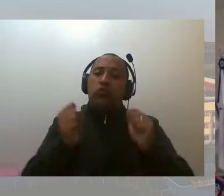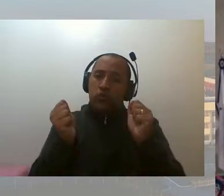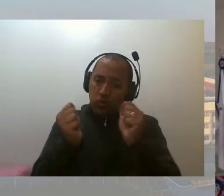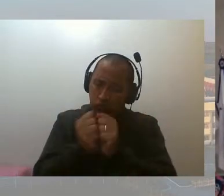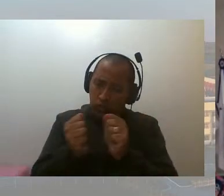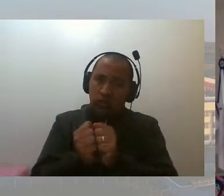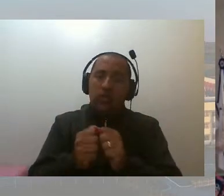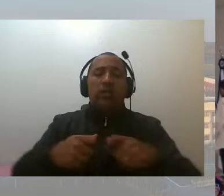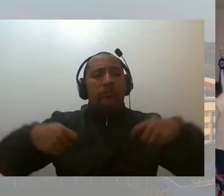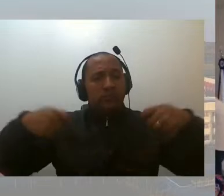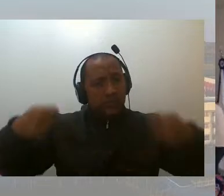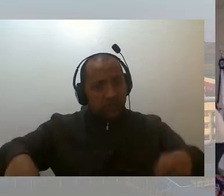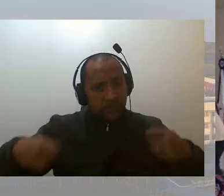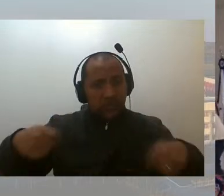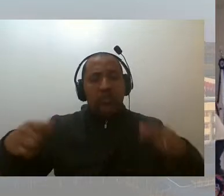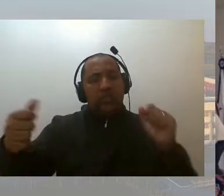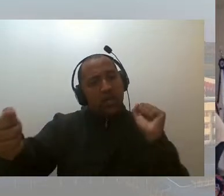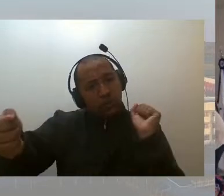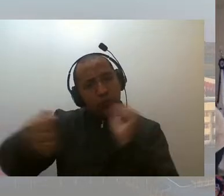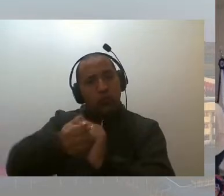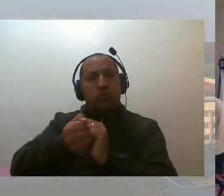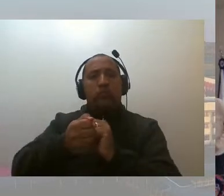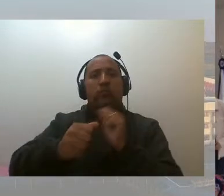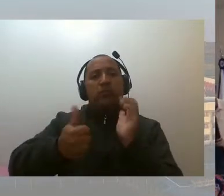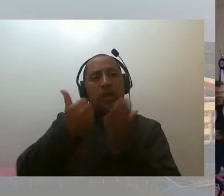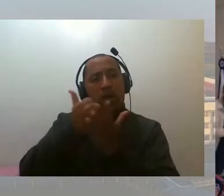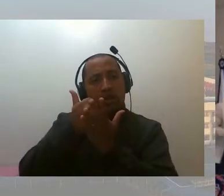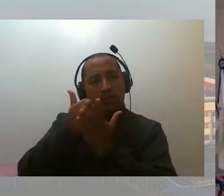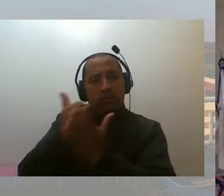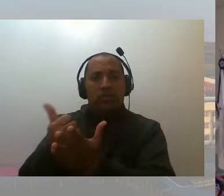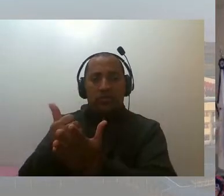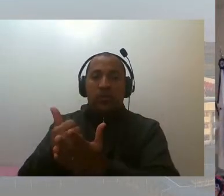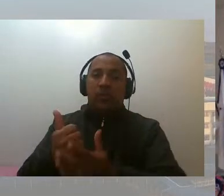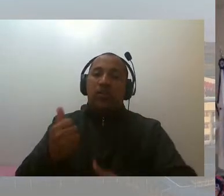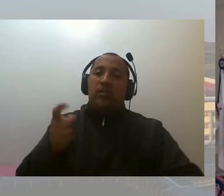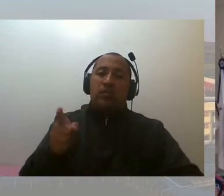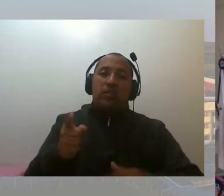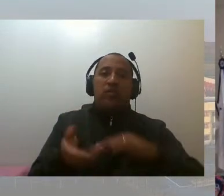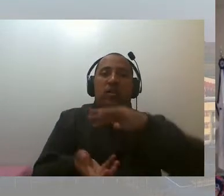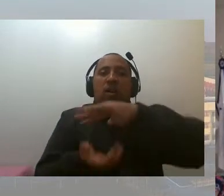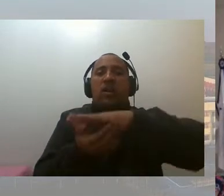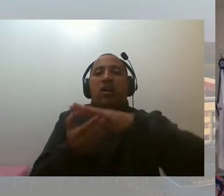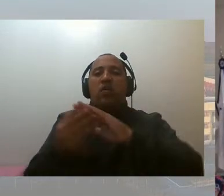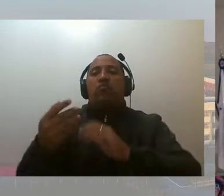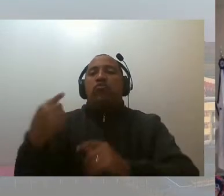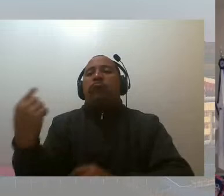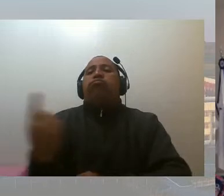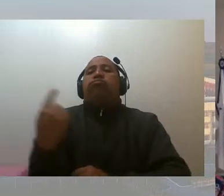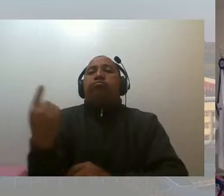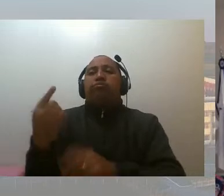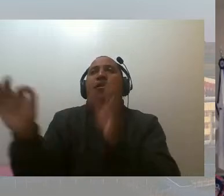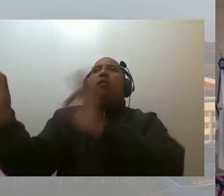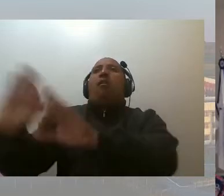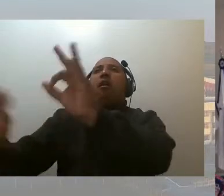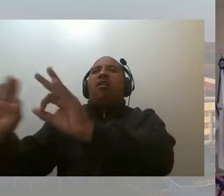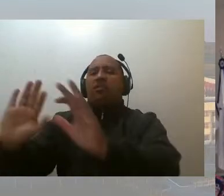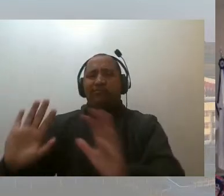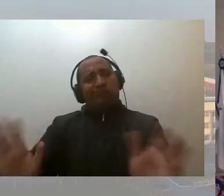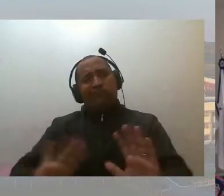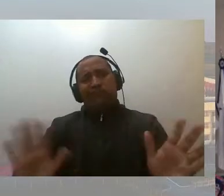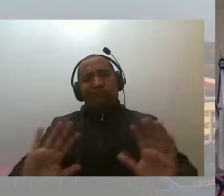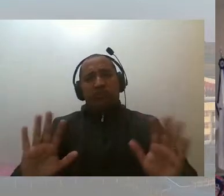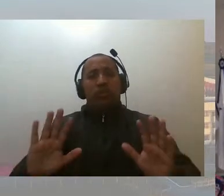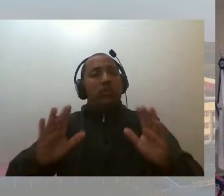envolvida, tem que estar envolvida, né, para dar esse suporte. Não é o campus isolado, né? Então, é um processo